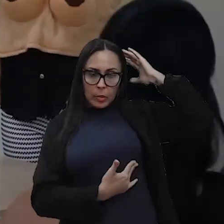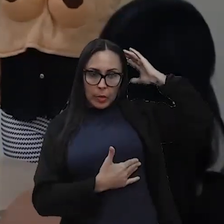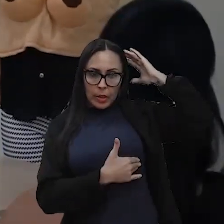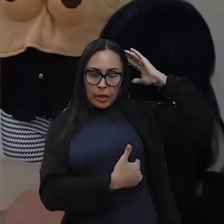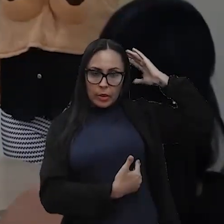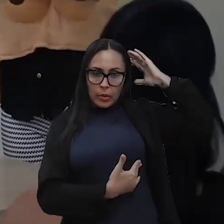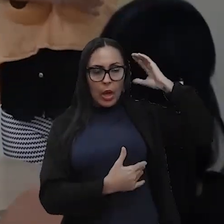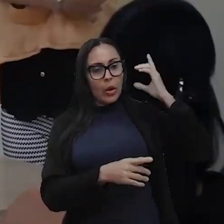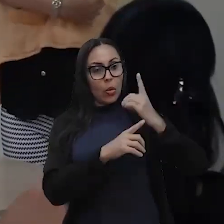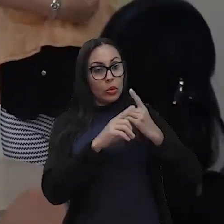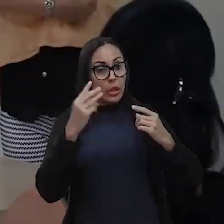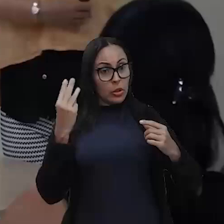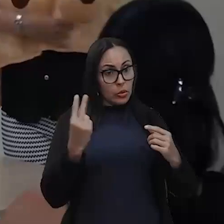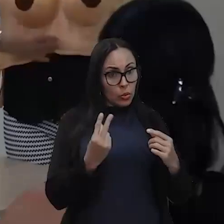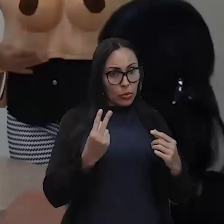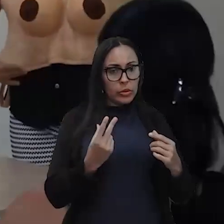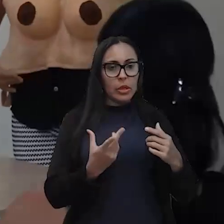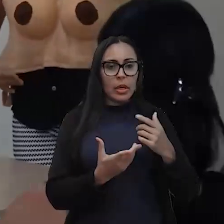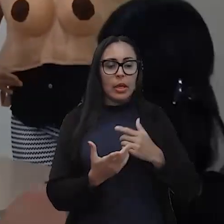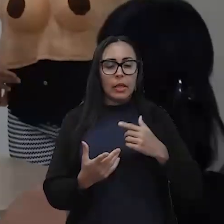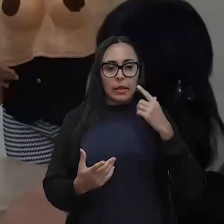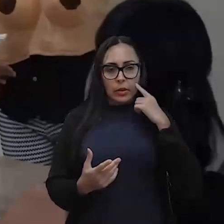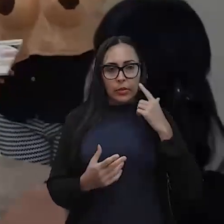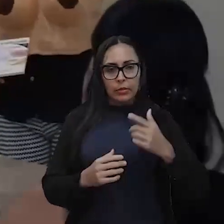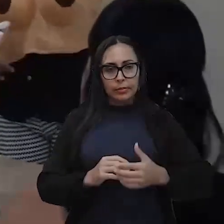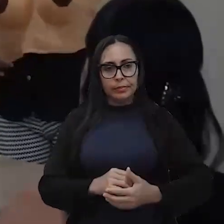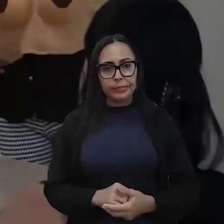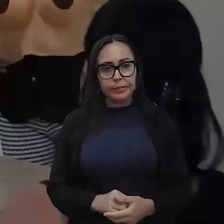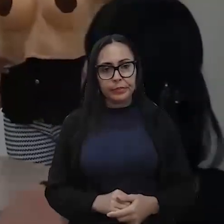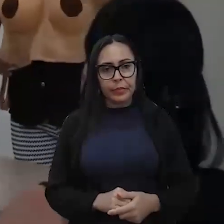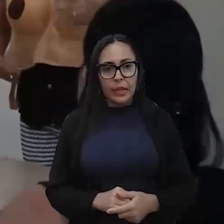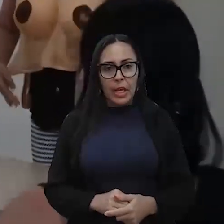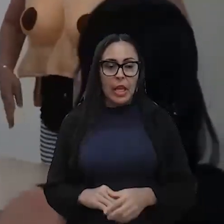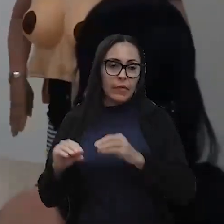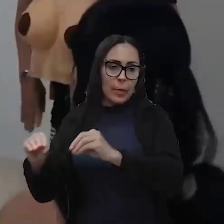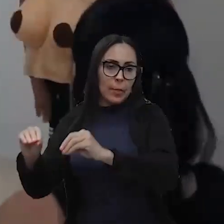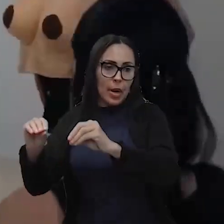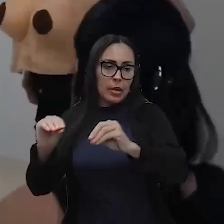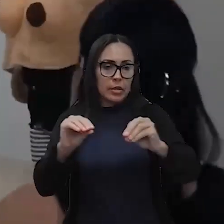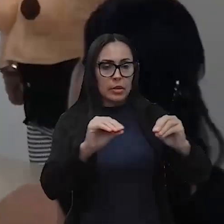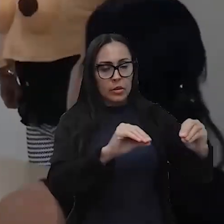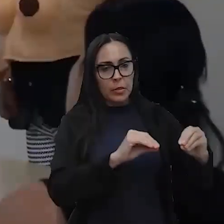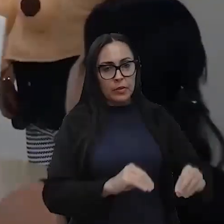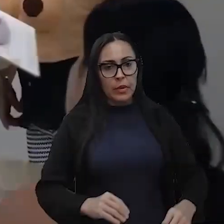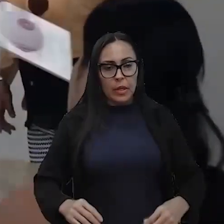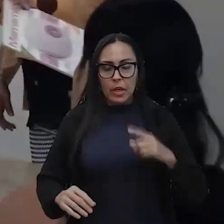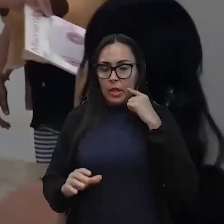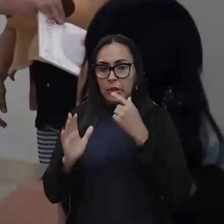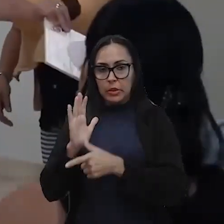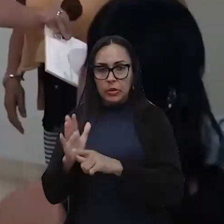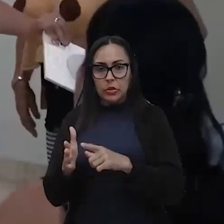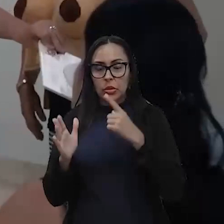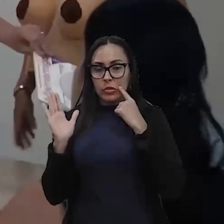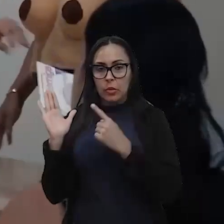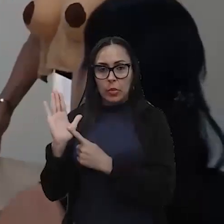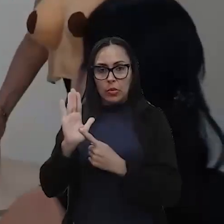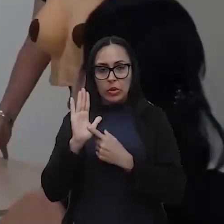vocês fazem isso, identifiquem na mama aí que eu vou passando pra vocês. Antes disso, deixa eu mostrar pra vocês, eu vou passar aqui